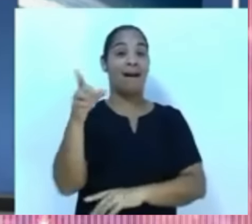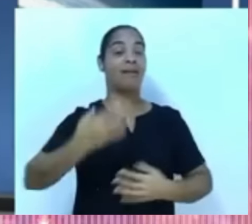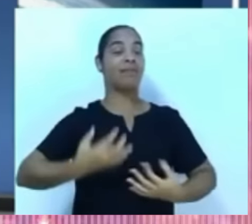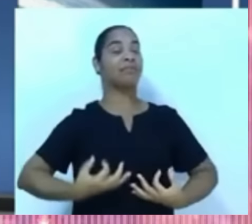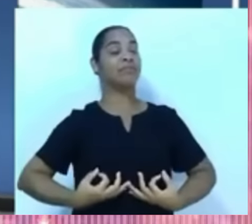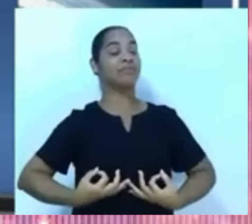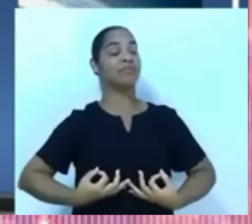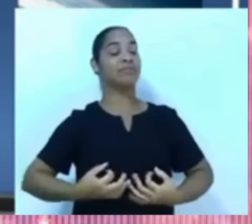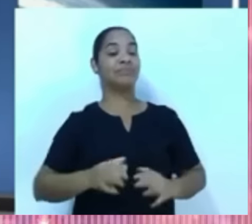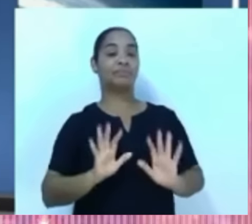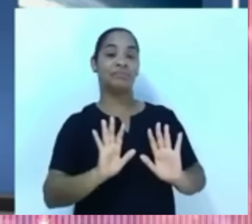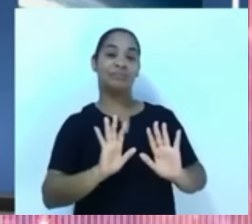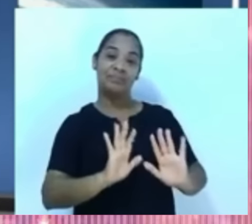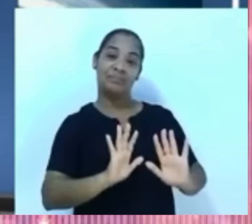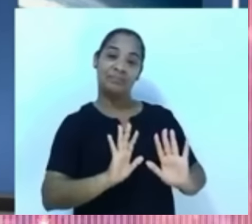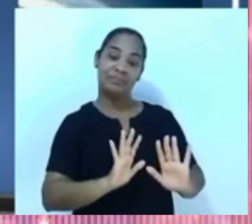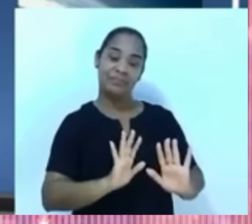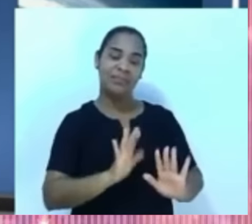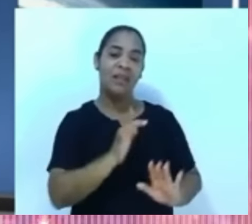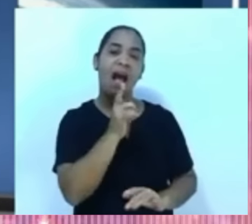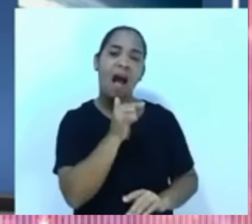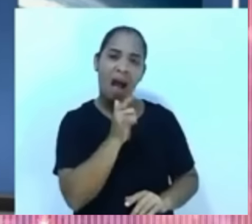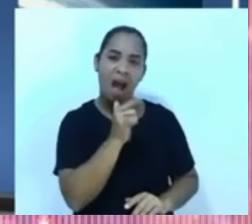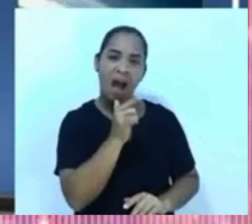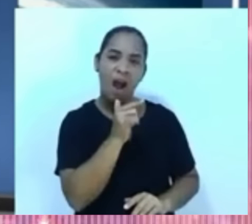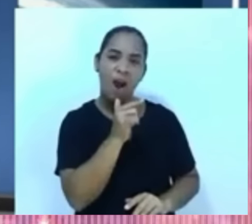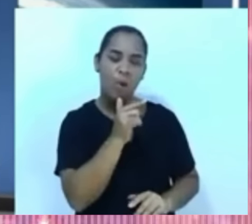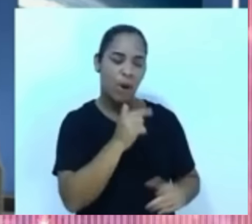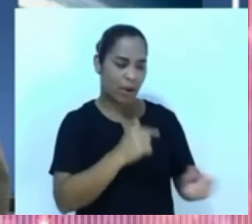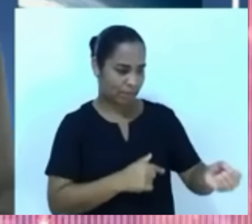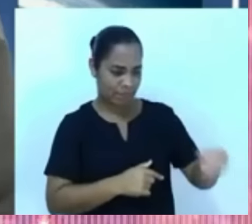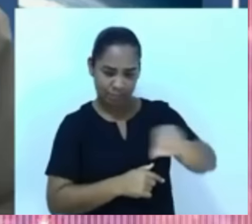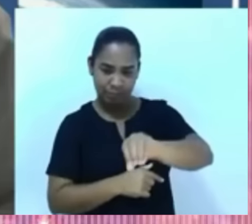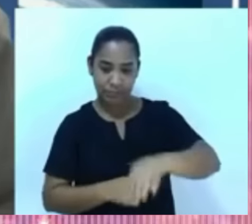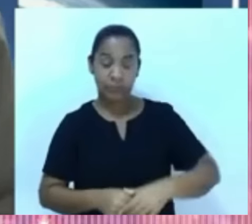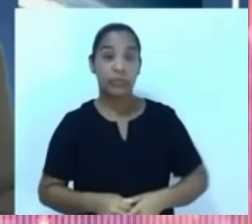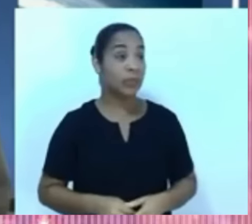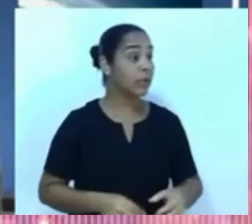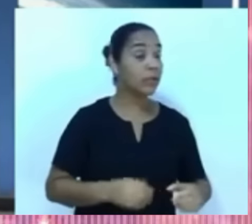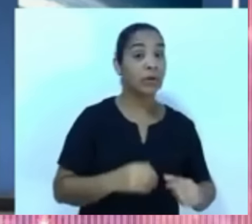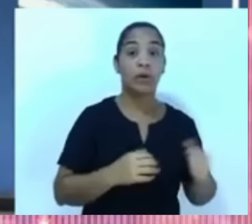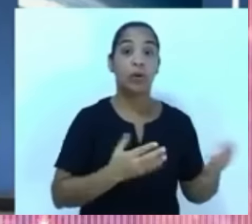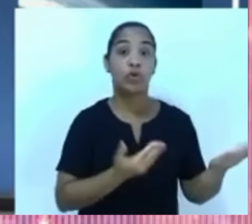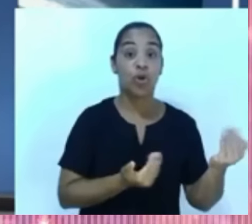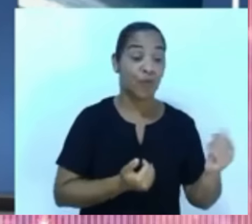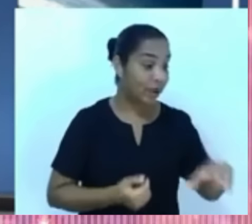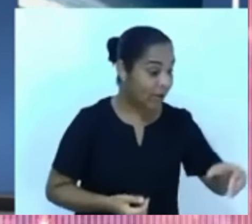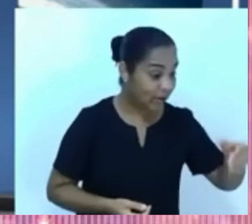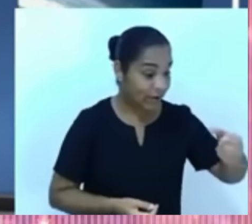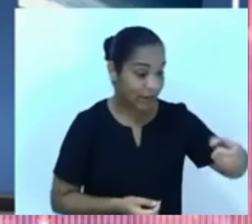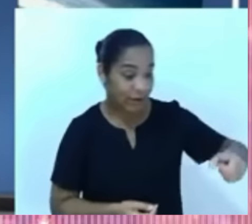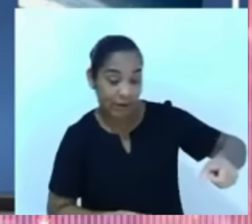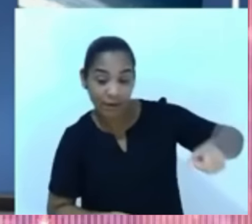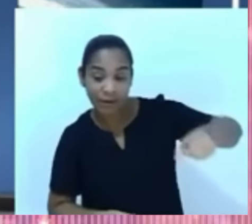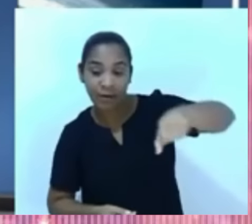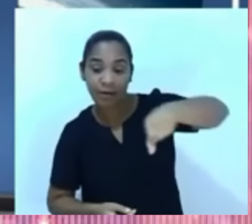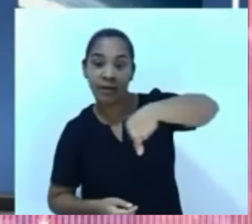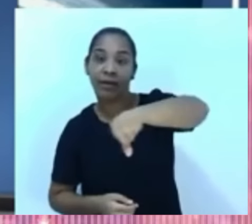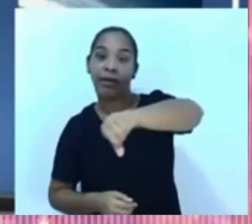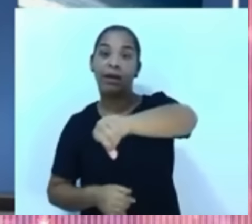busca-me um pouco de água ali no pote o jovem foi correndo para servir o mestre